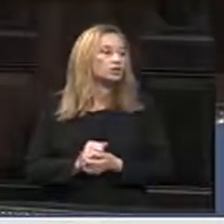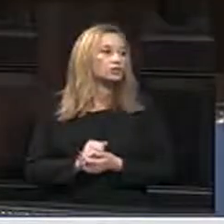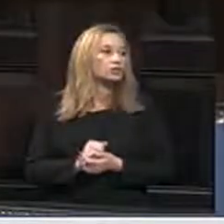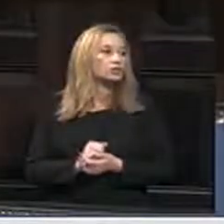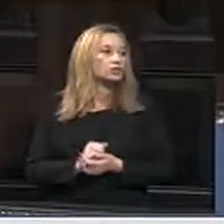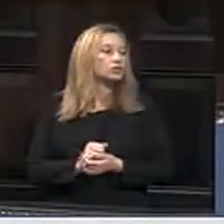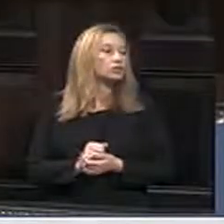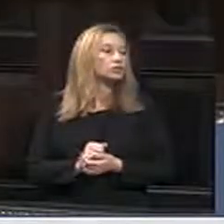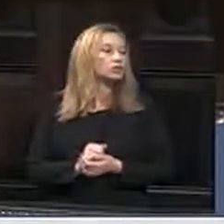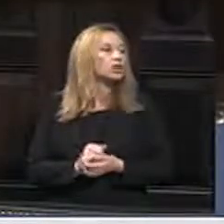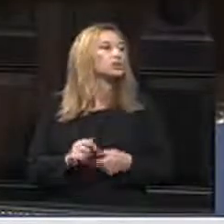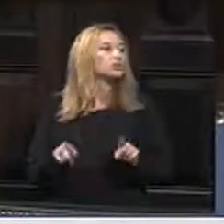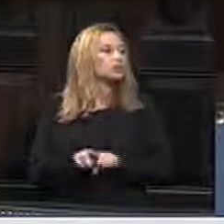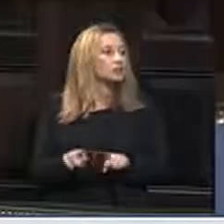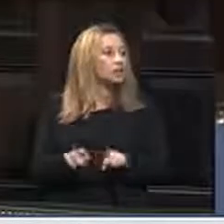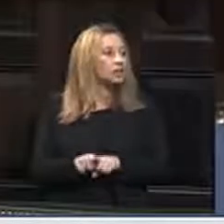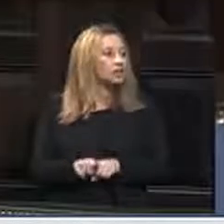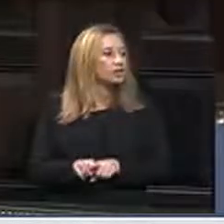por exemplo,